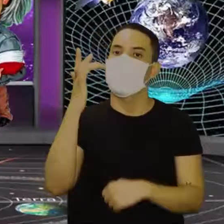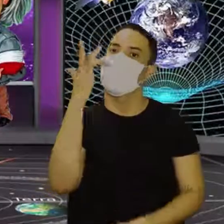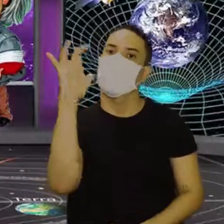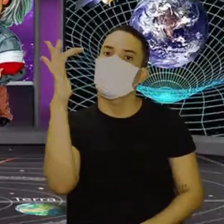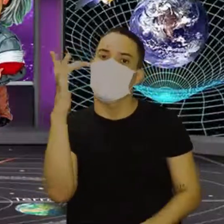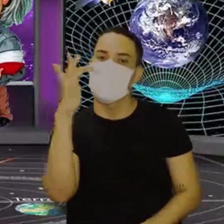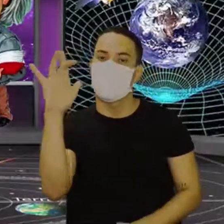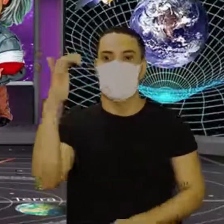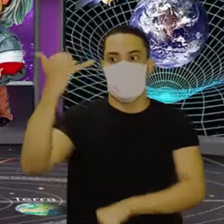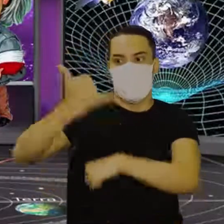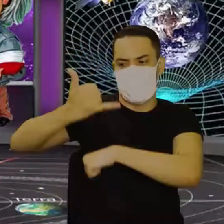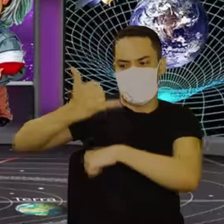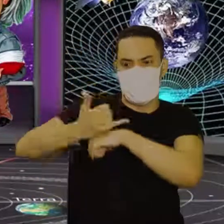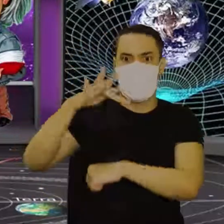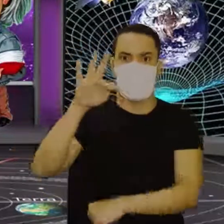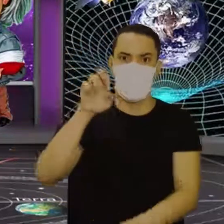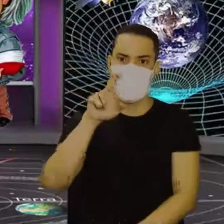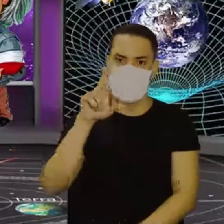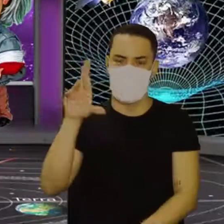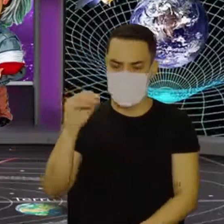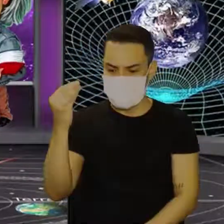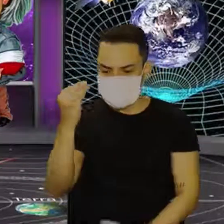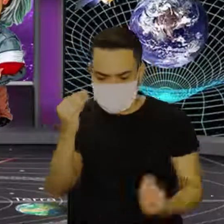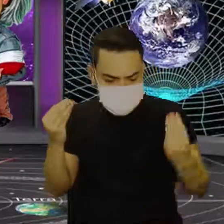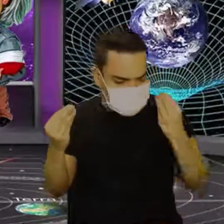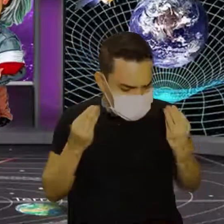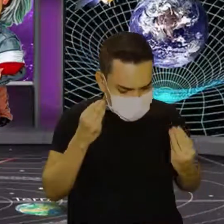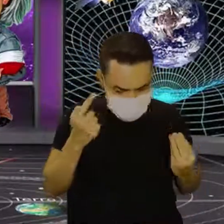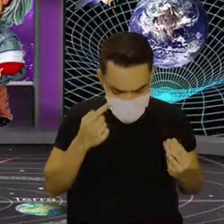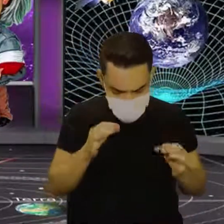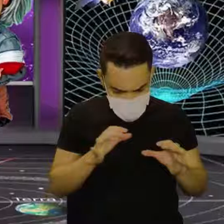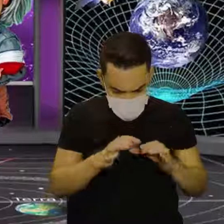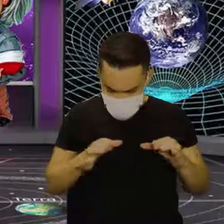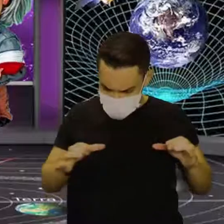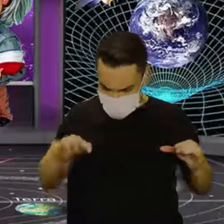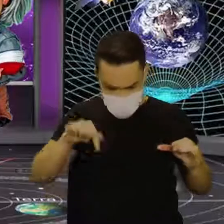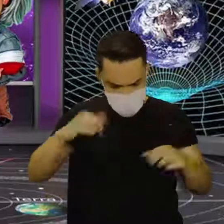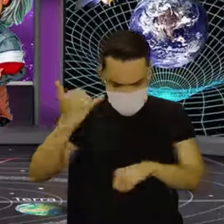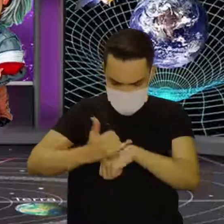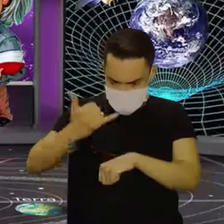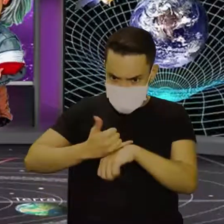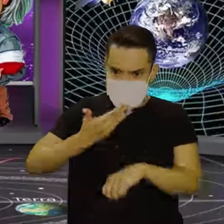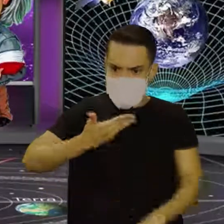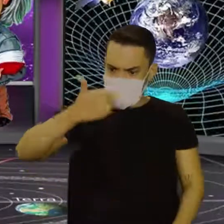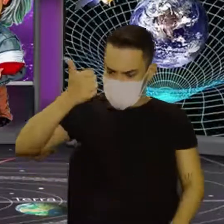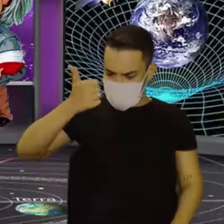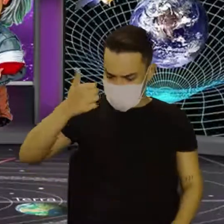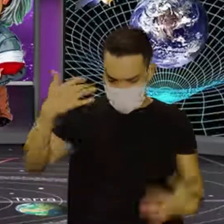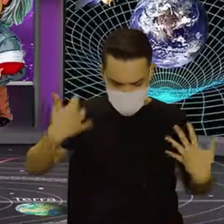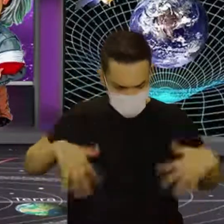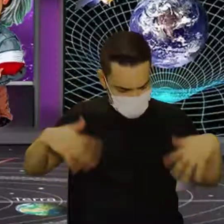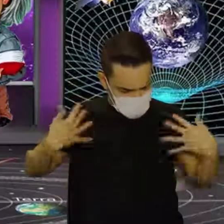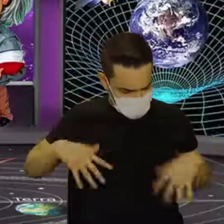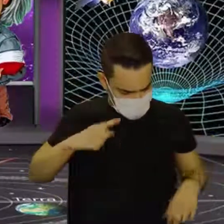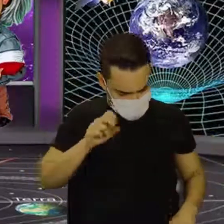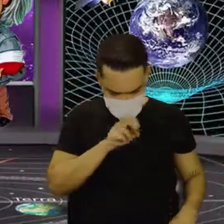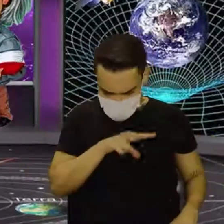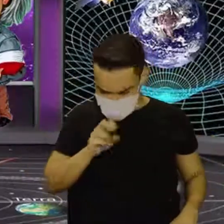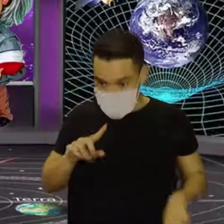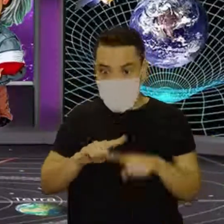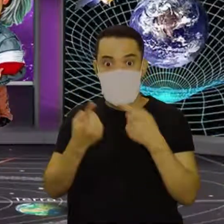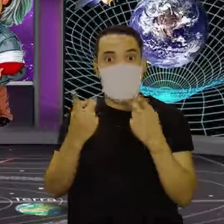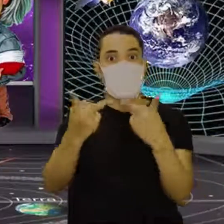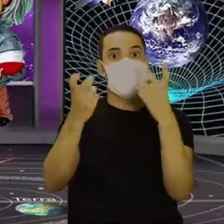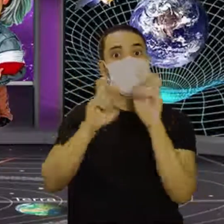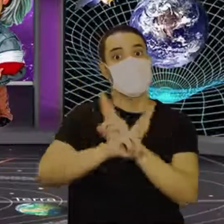um pedacinho de ferro. E ele foi testando, ele falou, olha, quando são os metais são melhores. Mas vocês vão ver que a